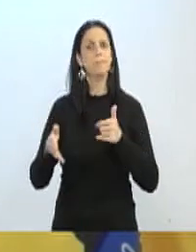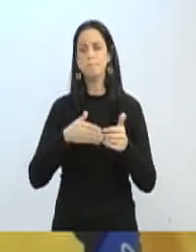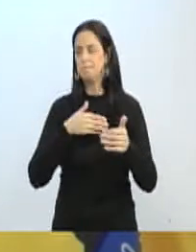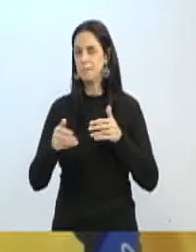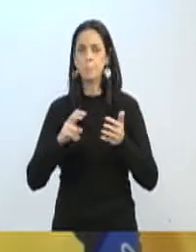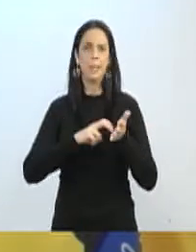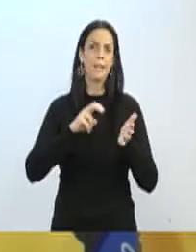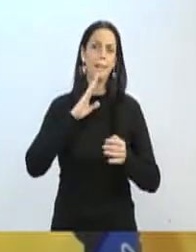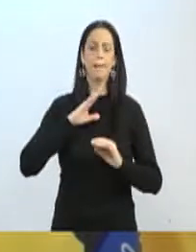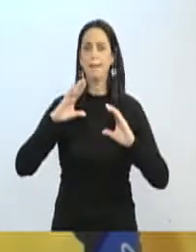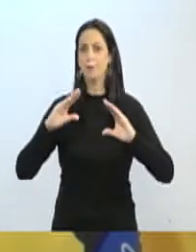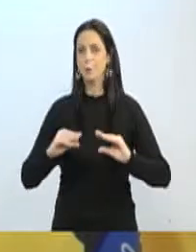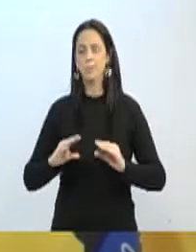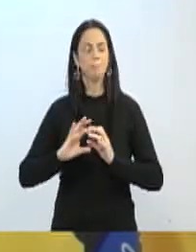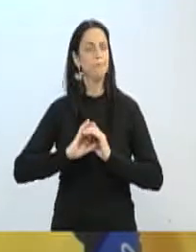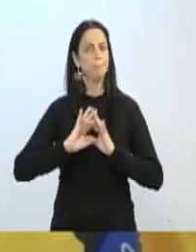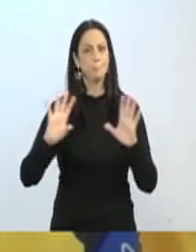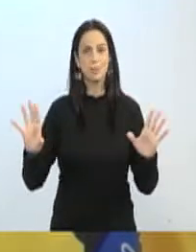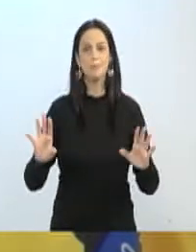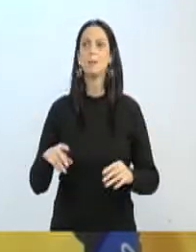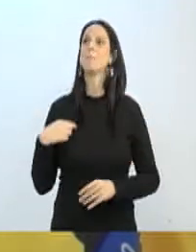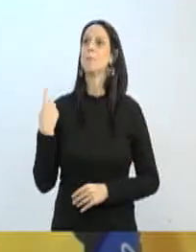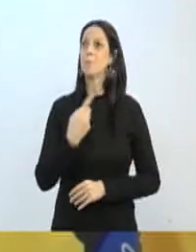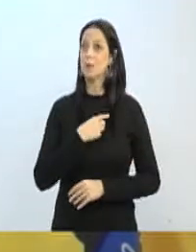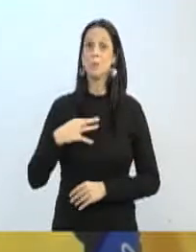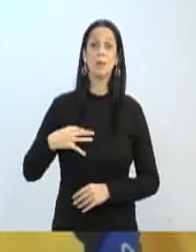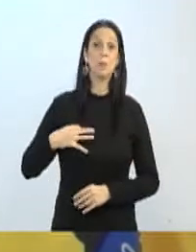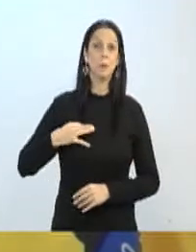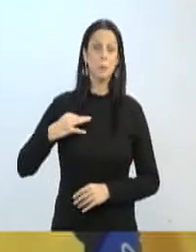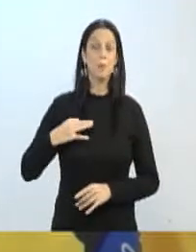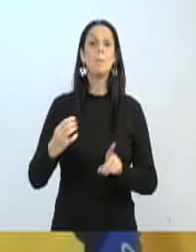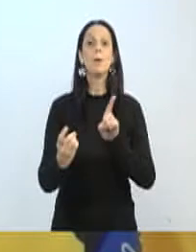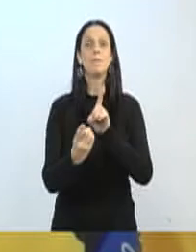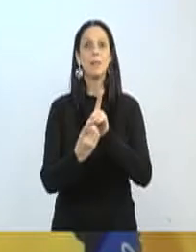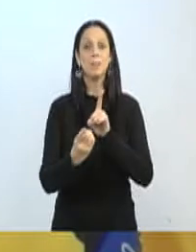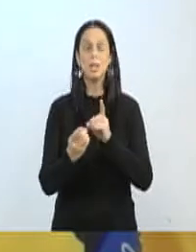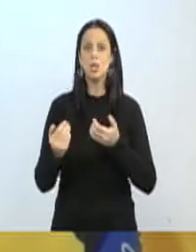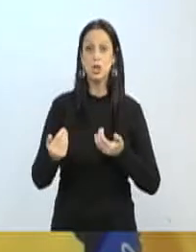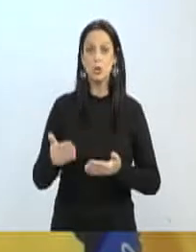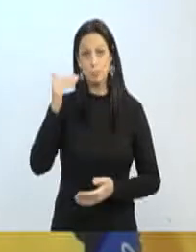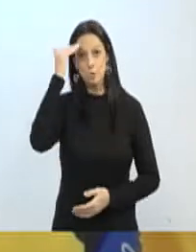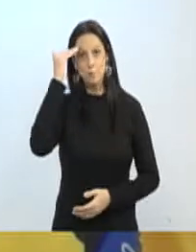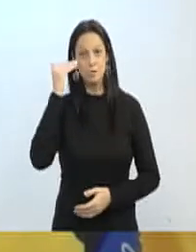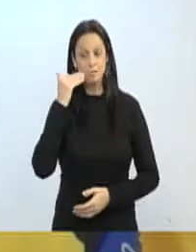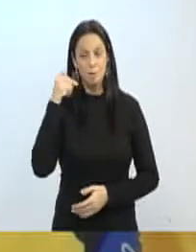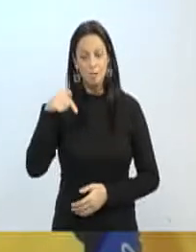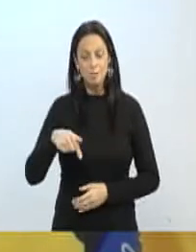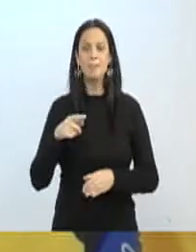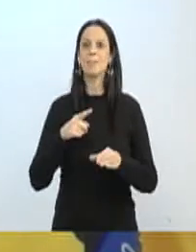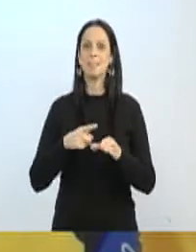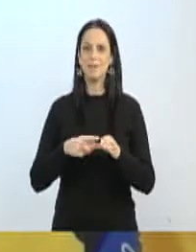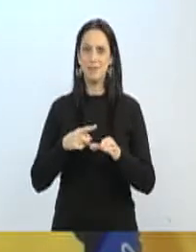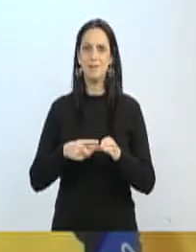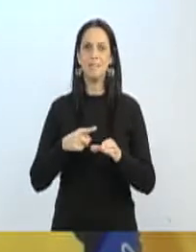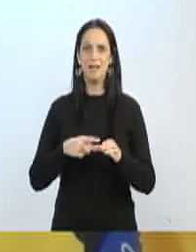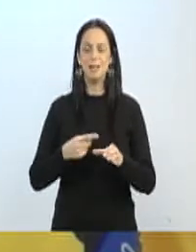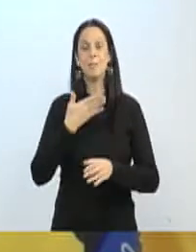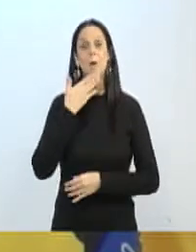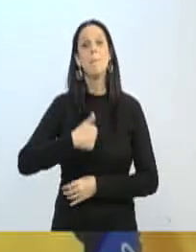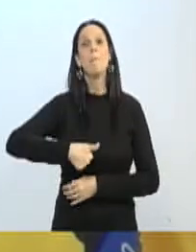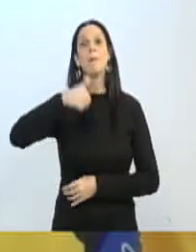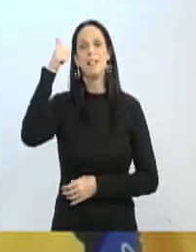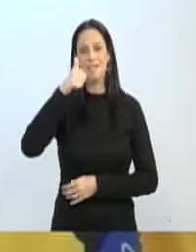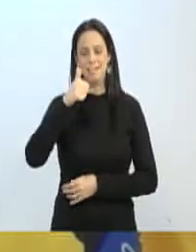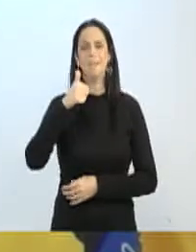períodos do dia e estamos disponibilizando para atender os jovens e adolescentes da nossa cidade para trazer uma melhoria